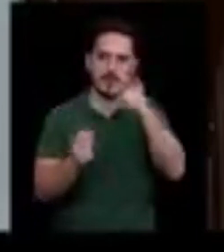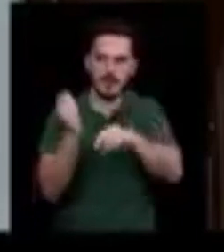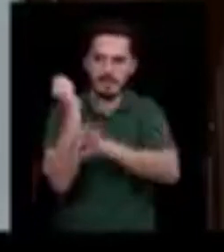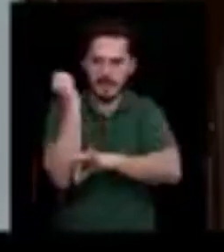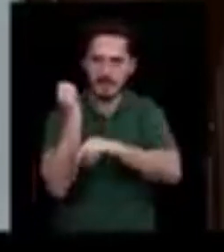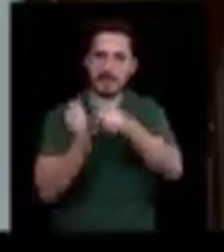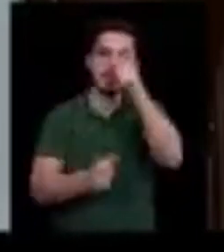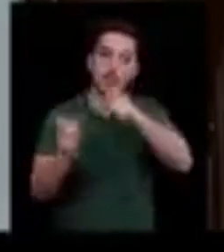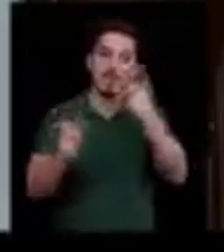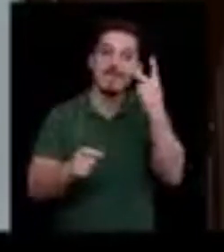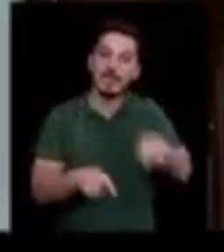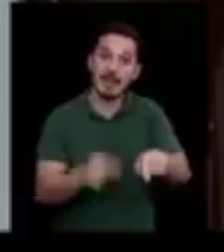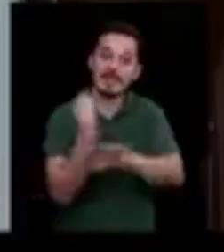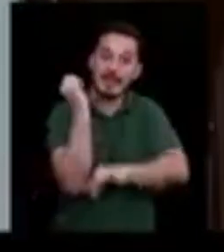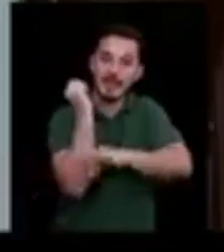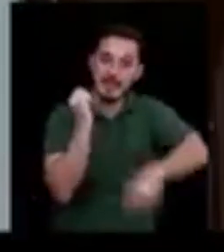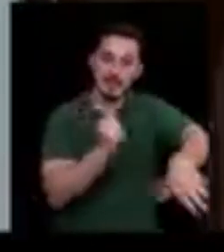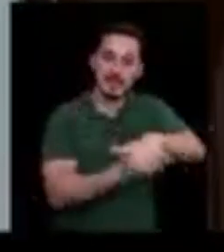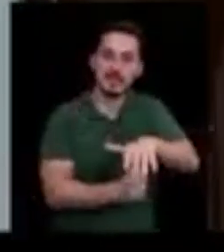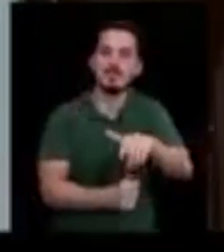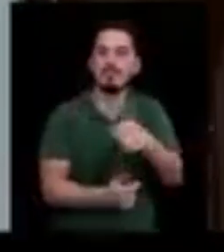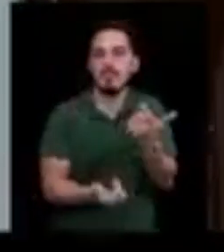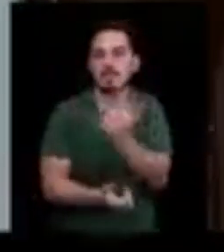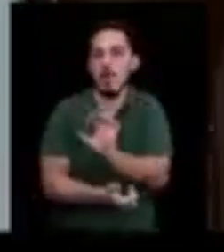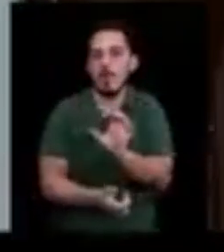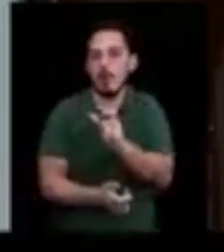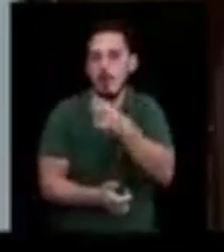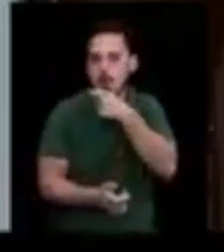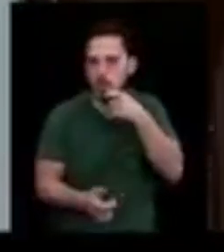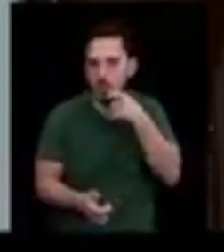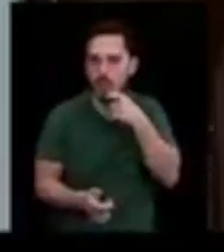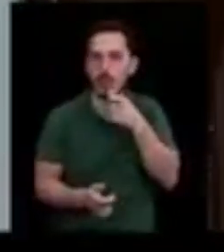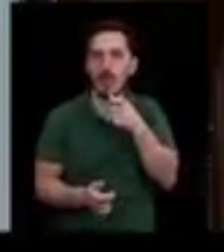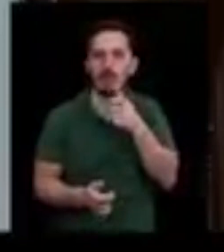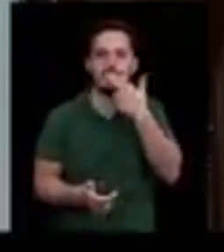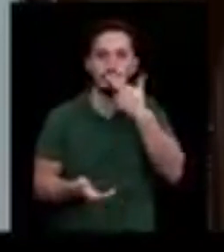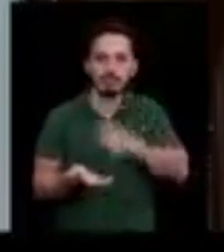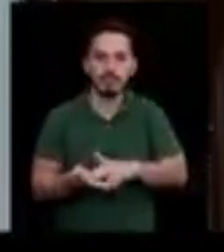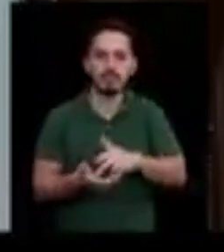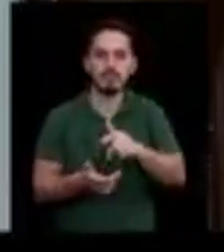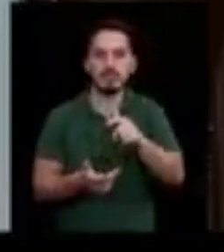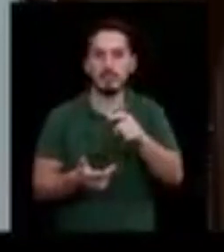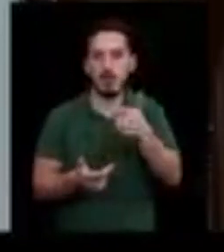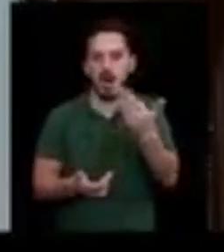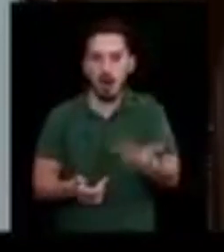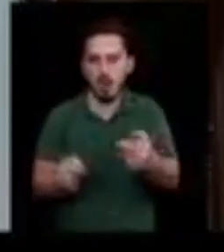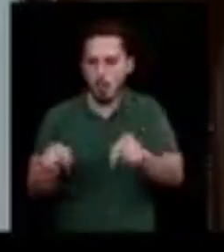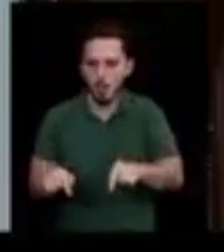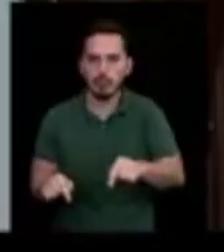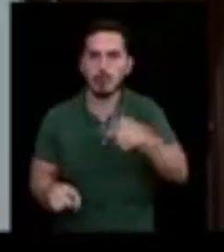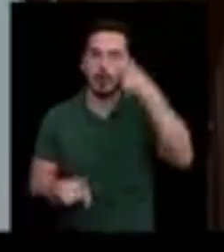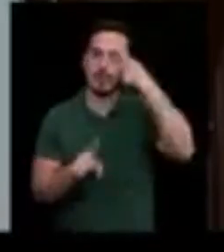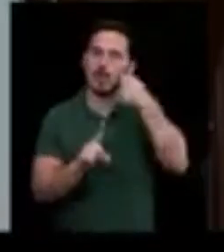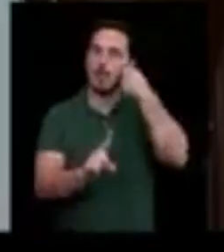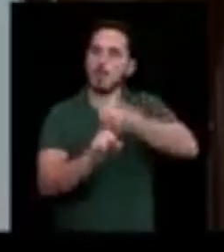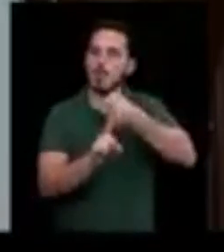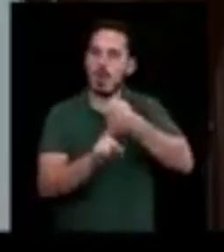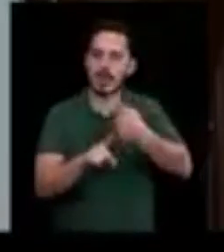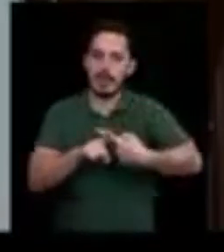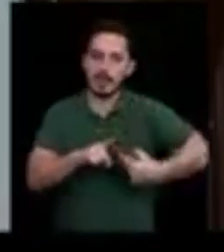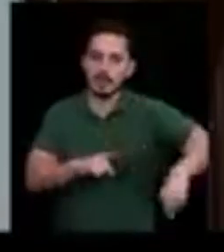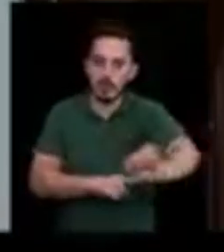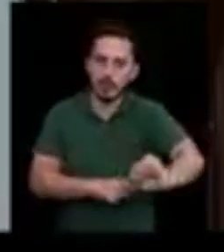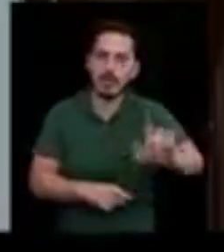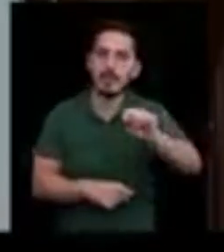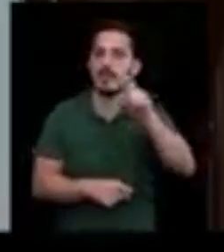pessoas que habitam aquela freguesia e que, de forma comprometida, realmente estão aqui hoje para lutar pelos seus interesses